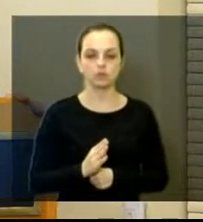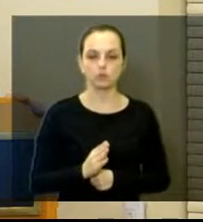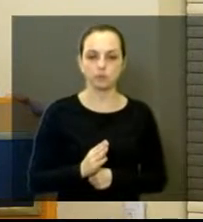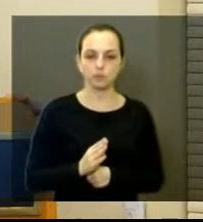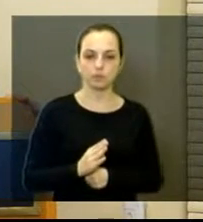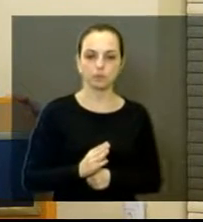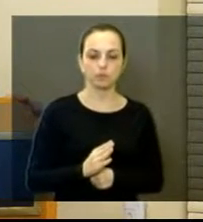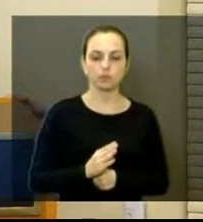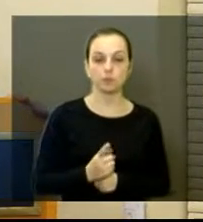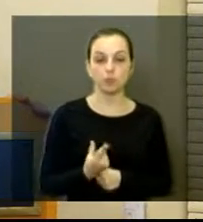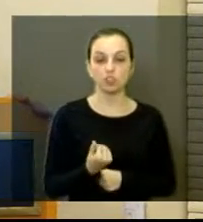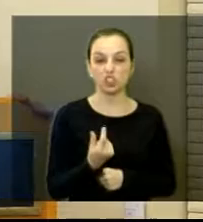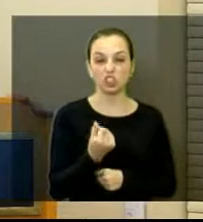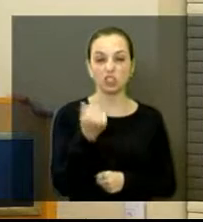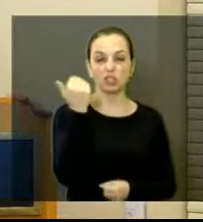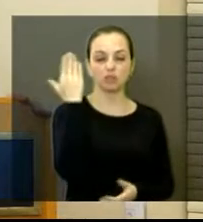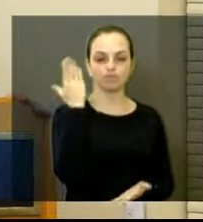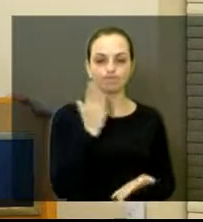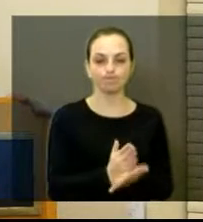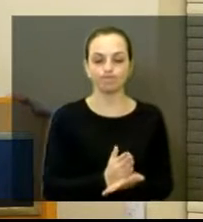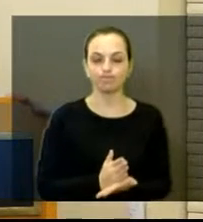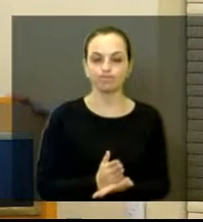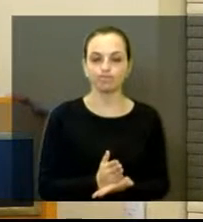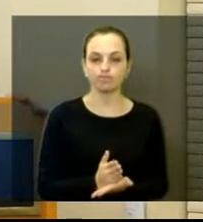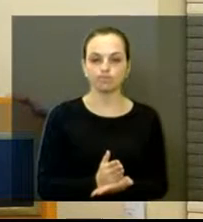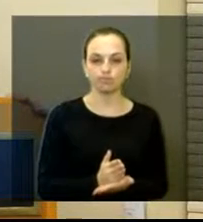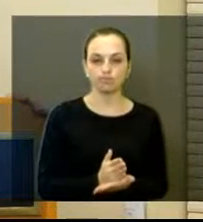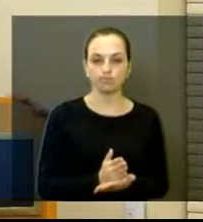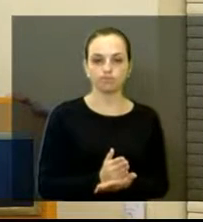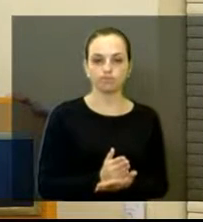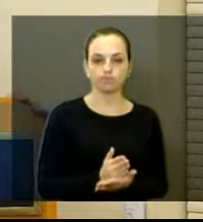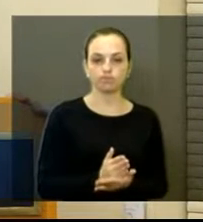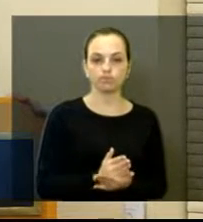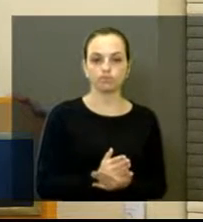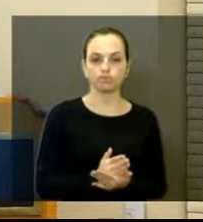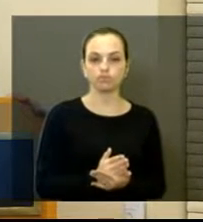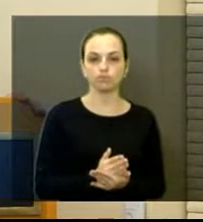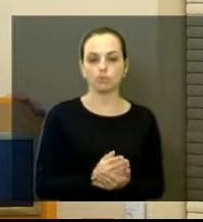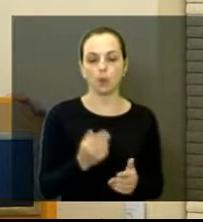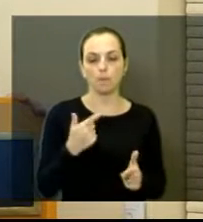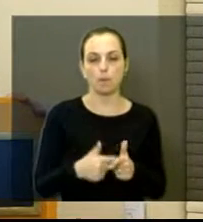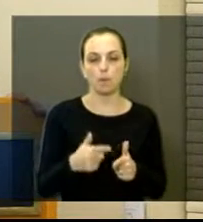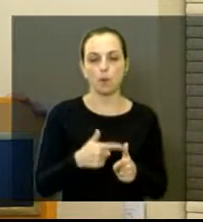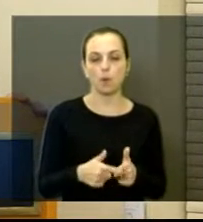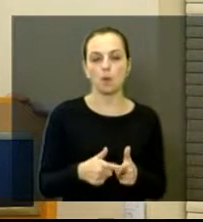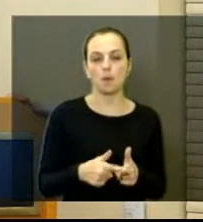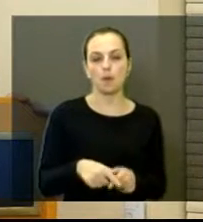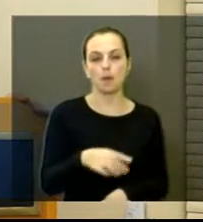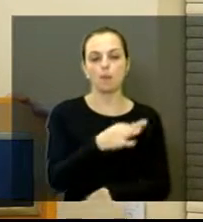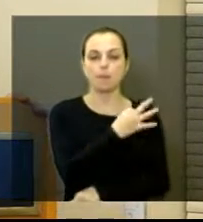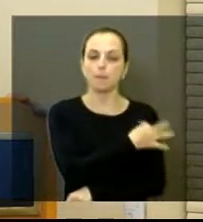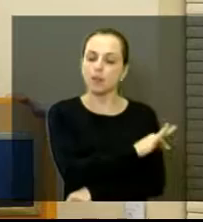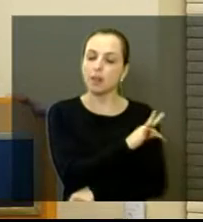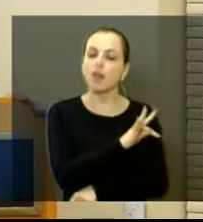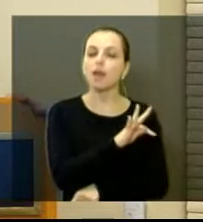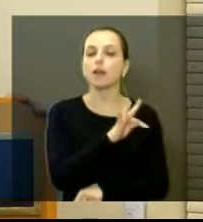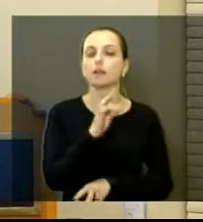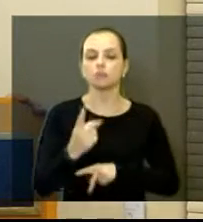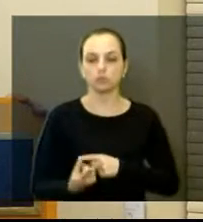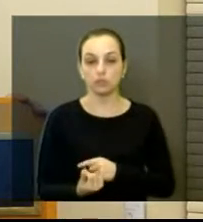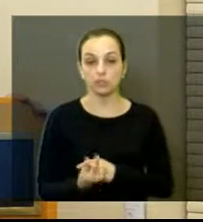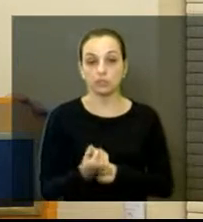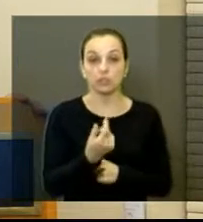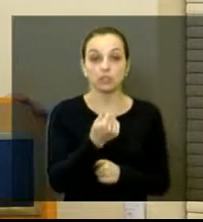estão com as verbas bloqueadas por problemas técnicos, problemas financeiros, problemas